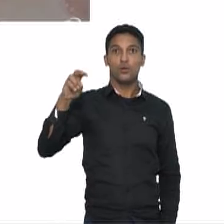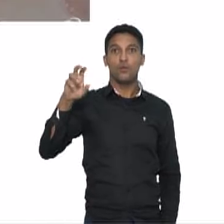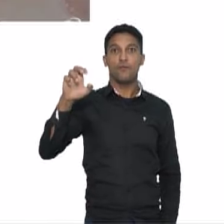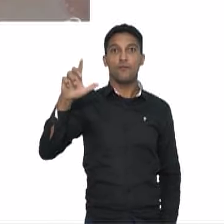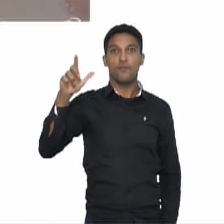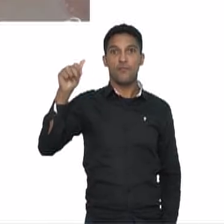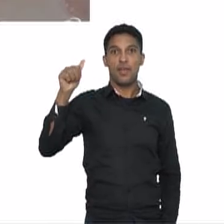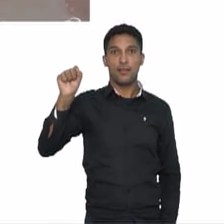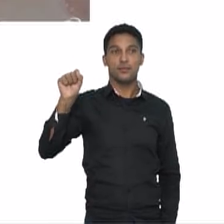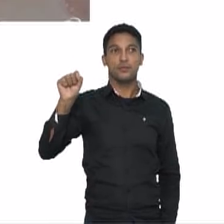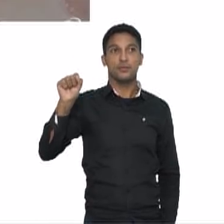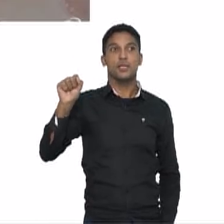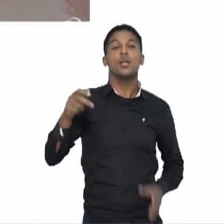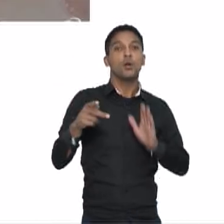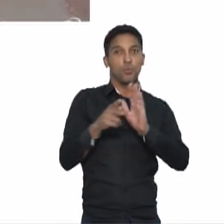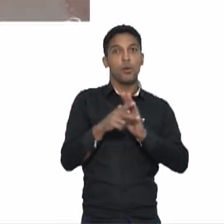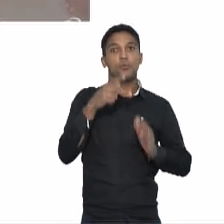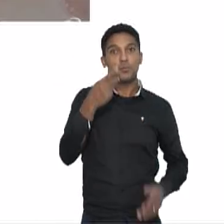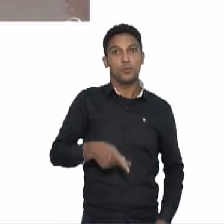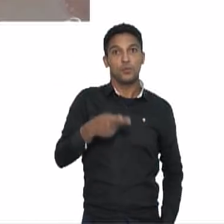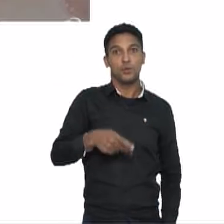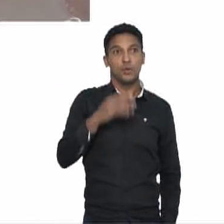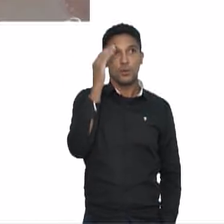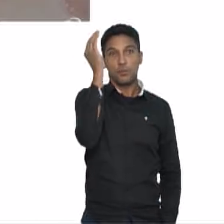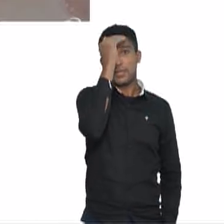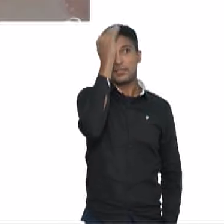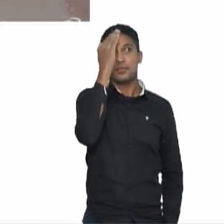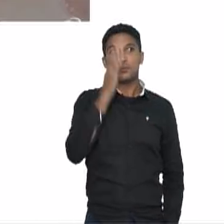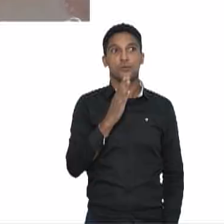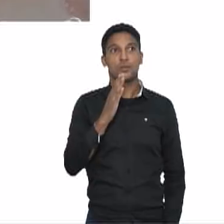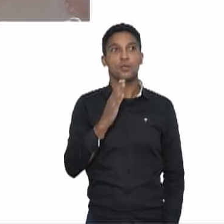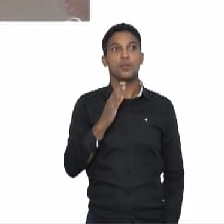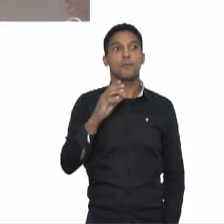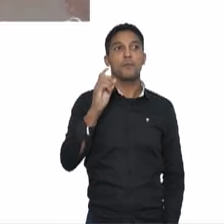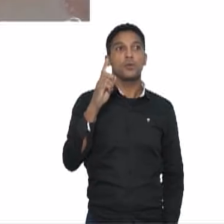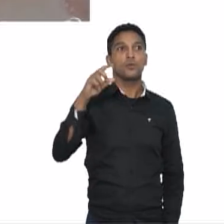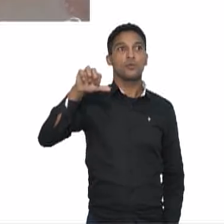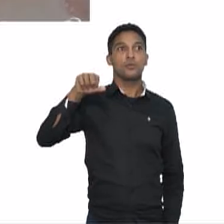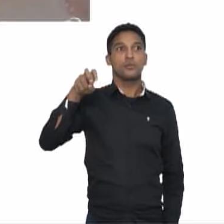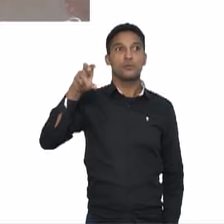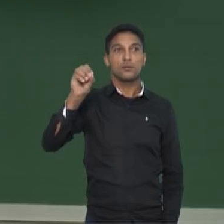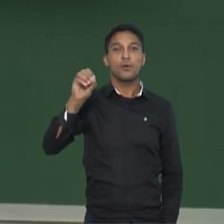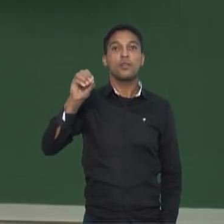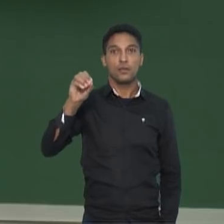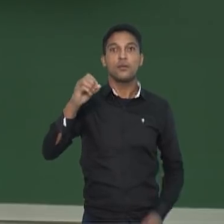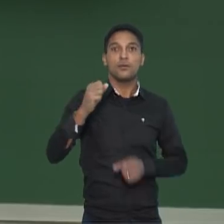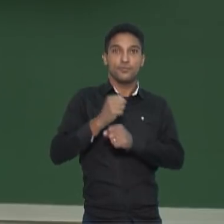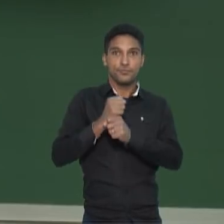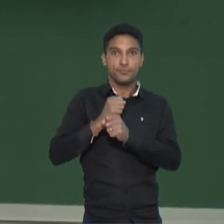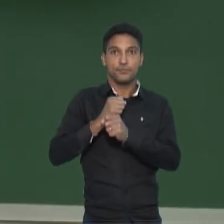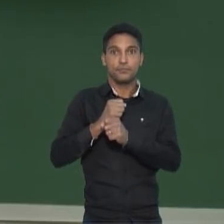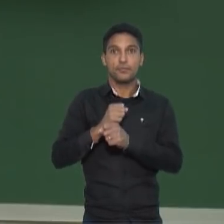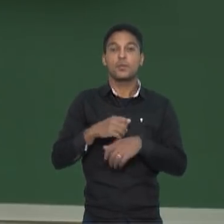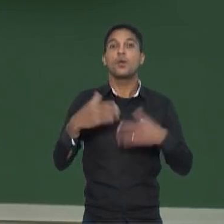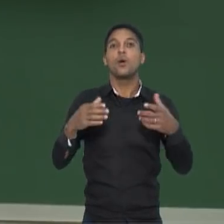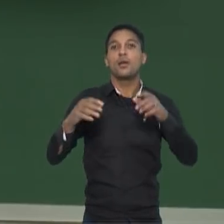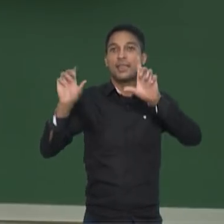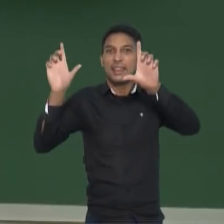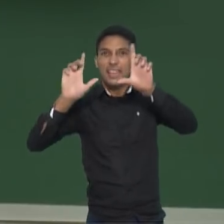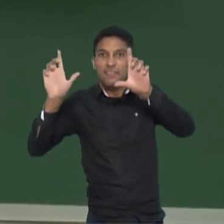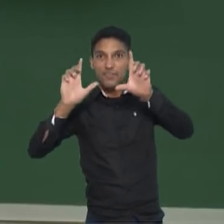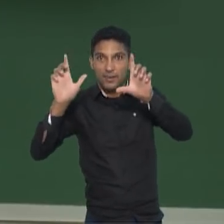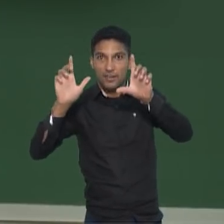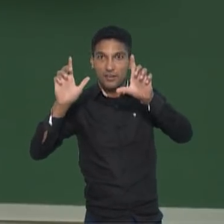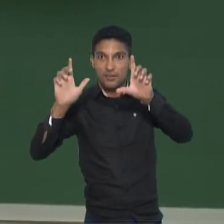Algumas radionovelas foram baseadas em histórias de folhetim. Então, assim, a televisão nem